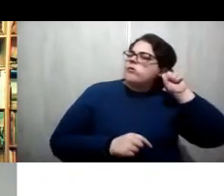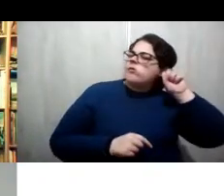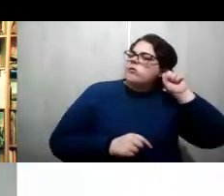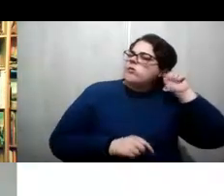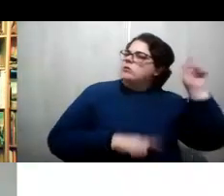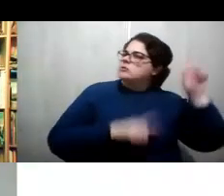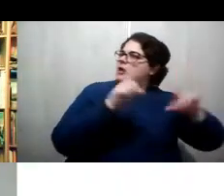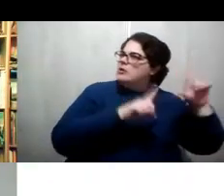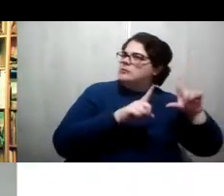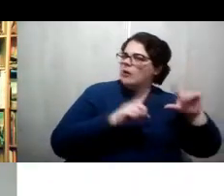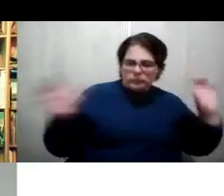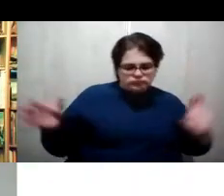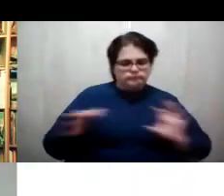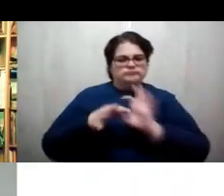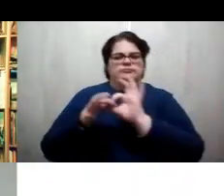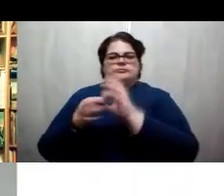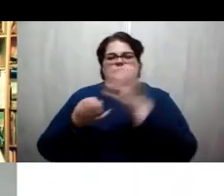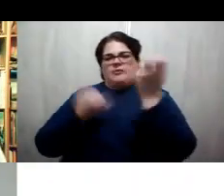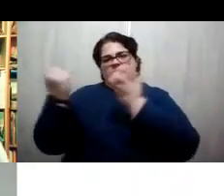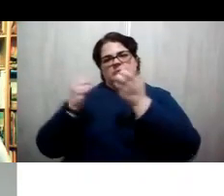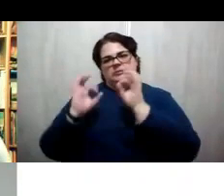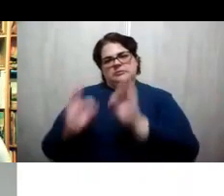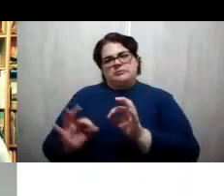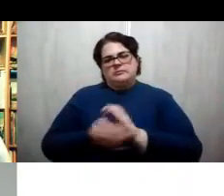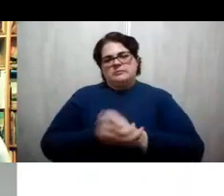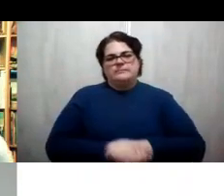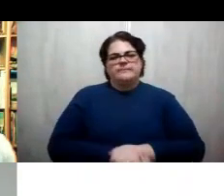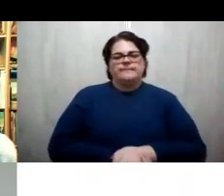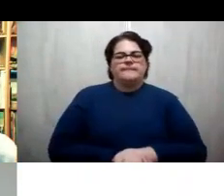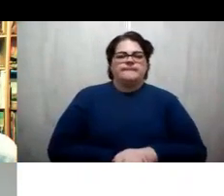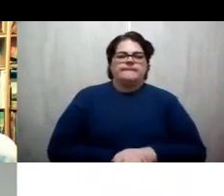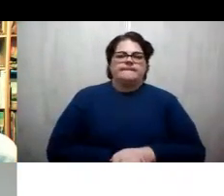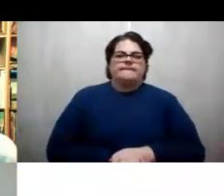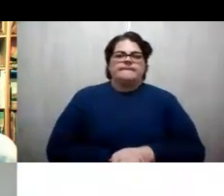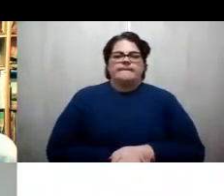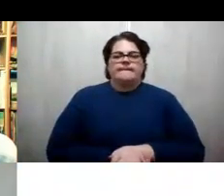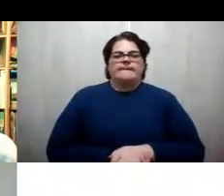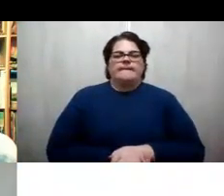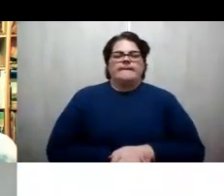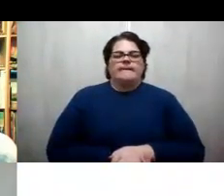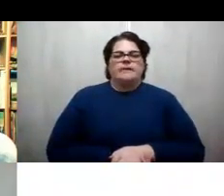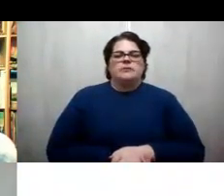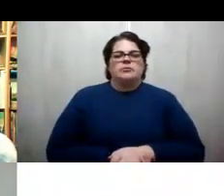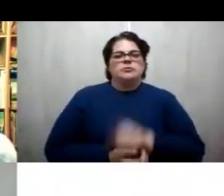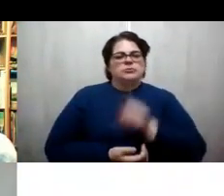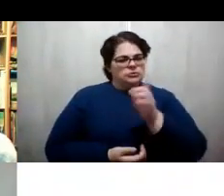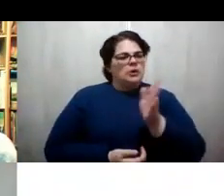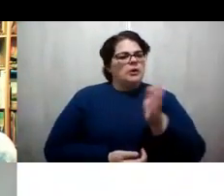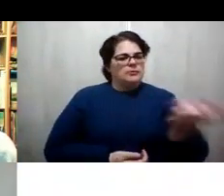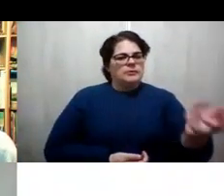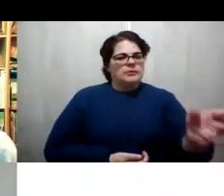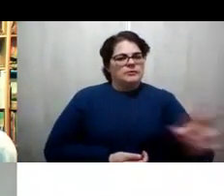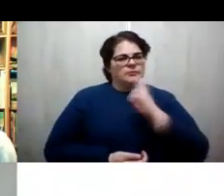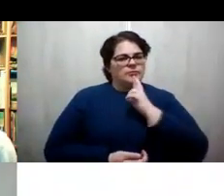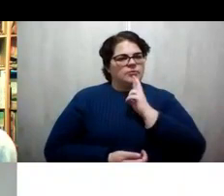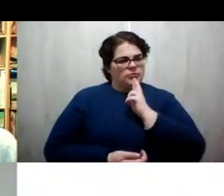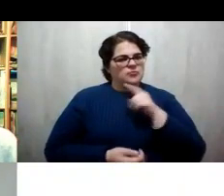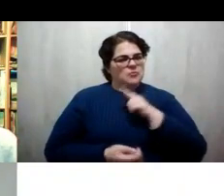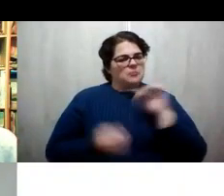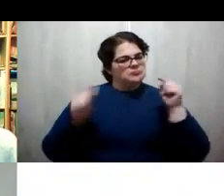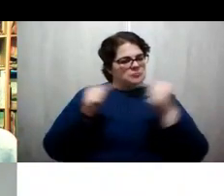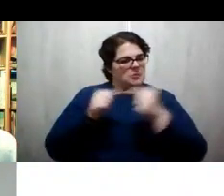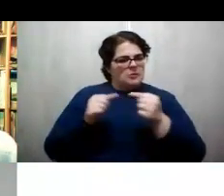televisão, tivesse essas informações, né, visuais. Essa tua resposta, Lívia, já vai ao encontro da pergunta